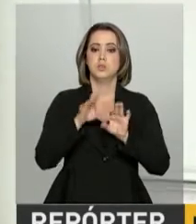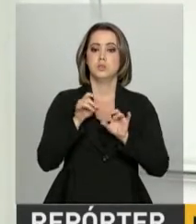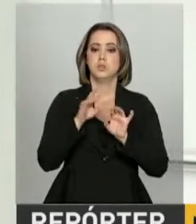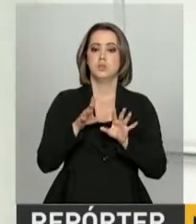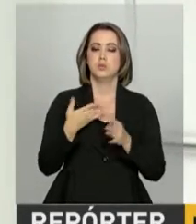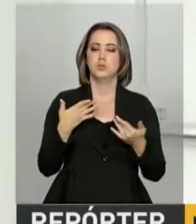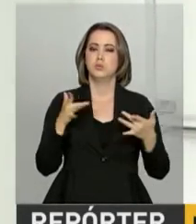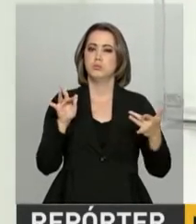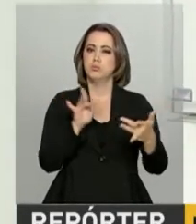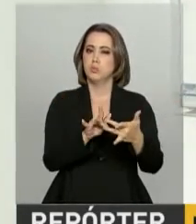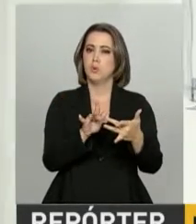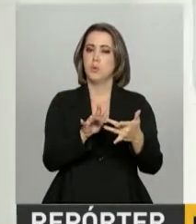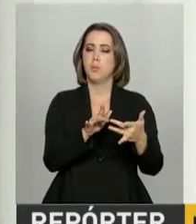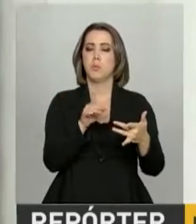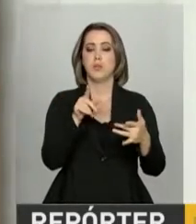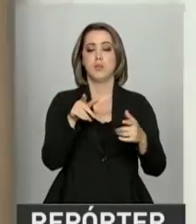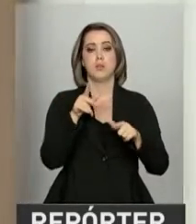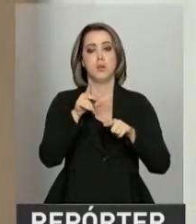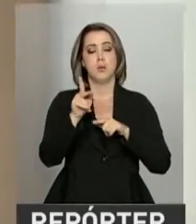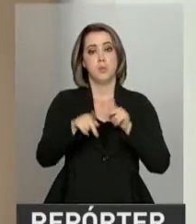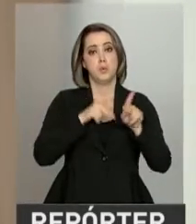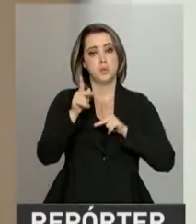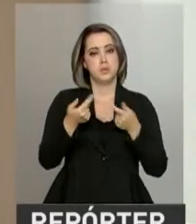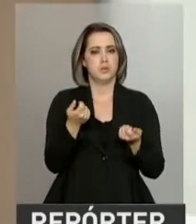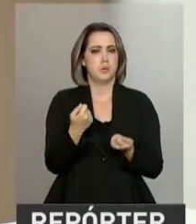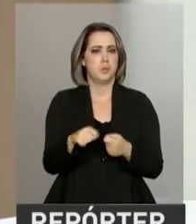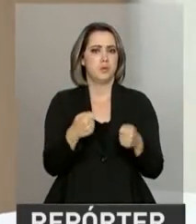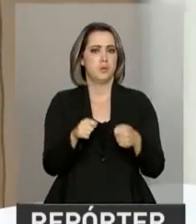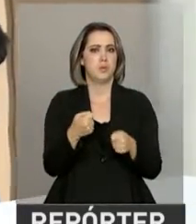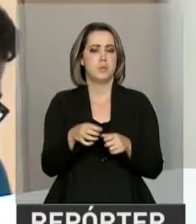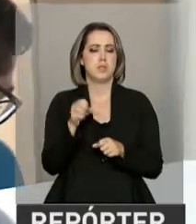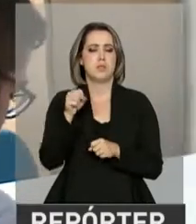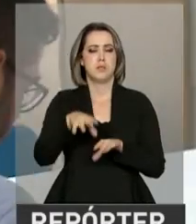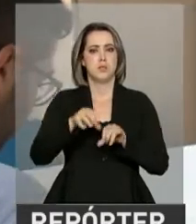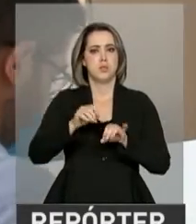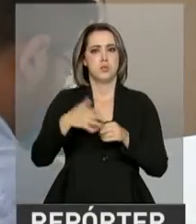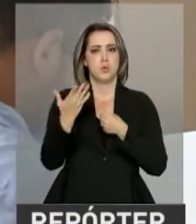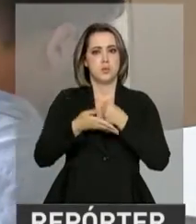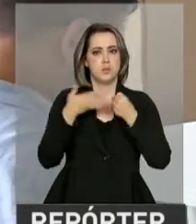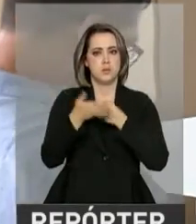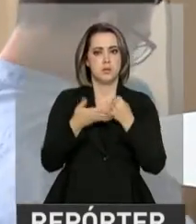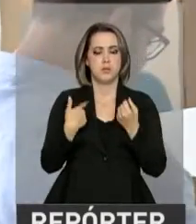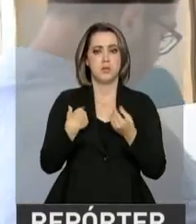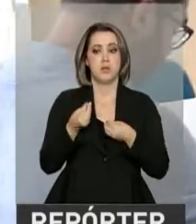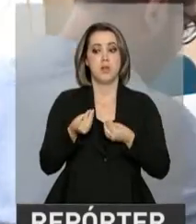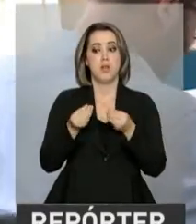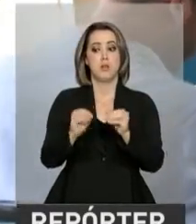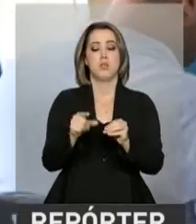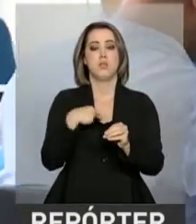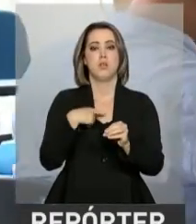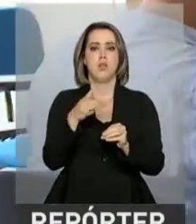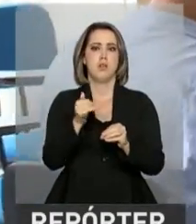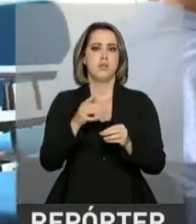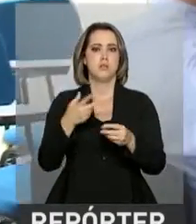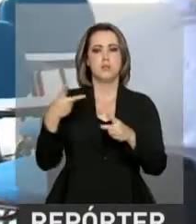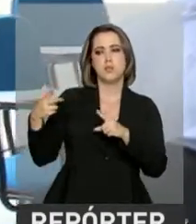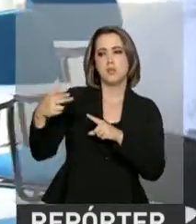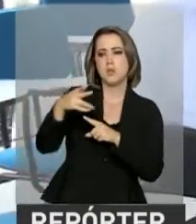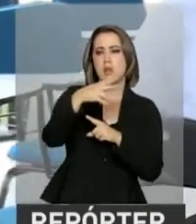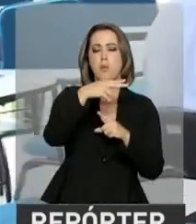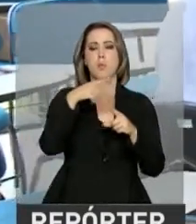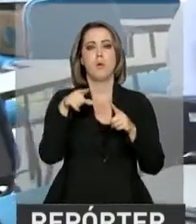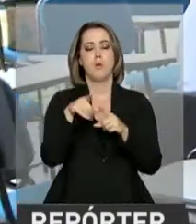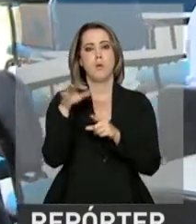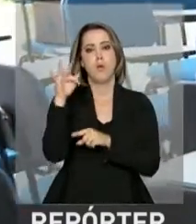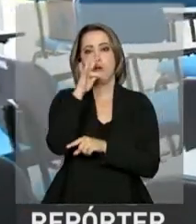mais acessível à população, já que não requer uma escolaridade mínima. Ela certifica, por exemplo, jardineiros,